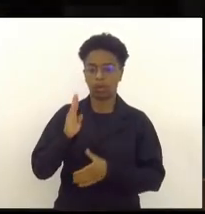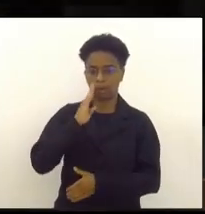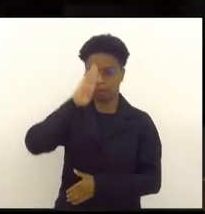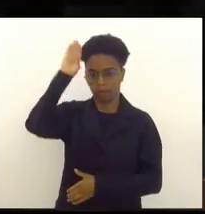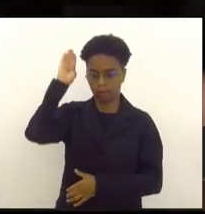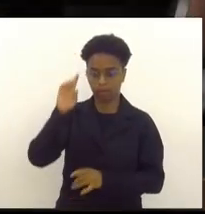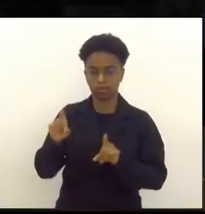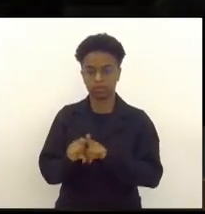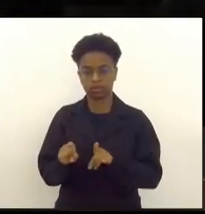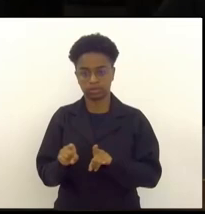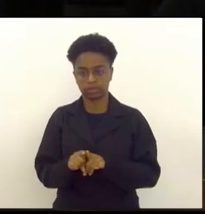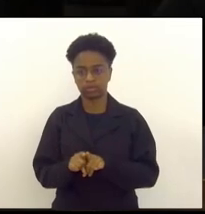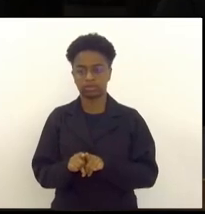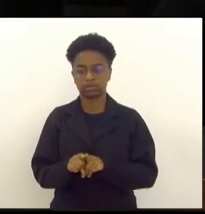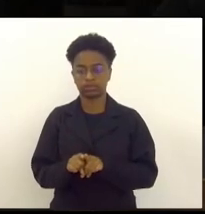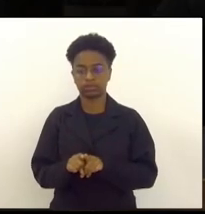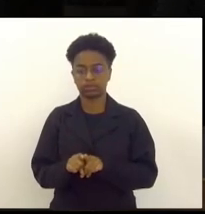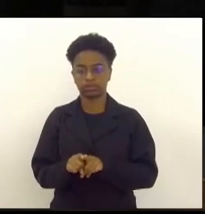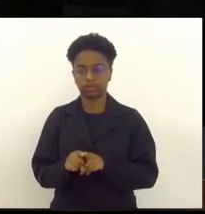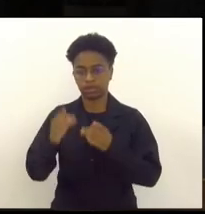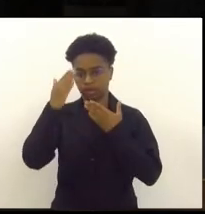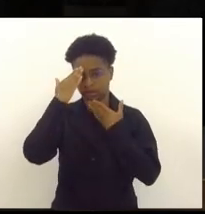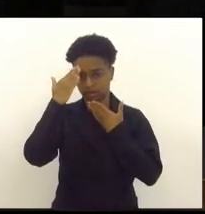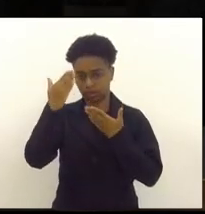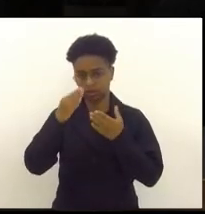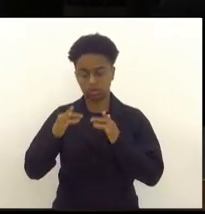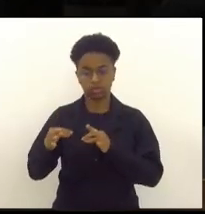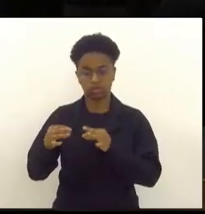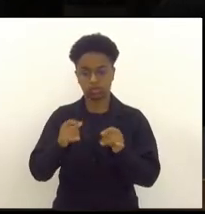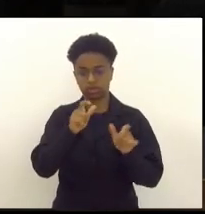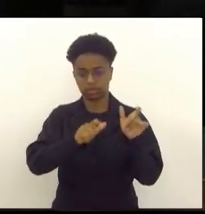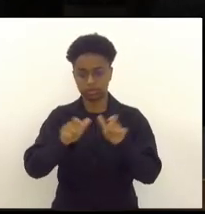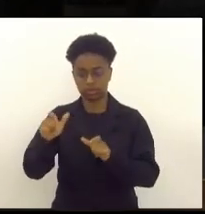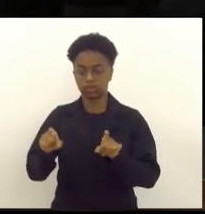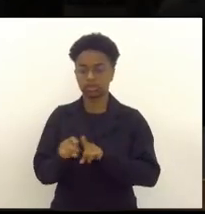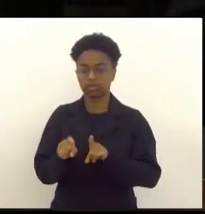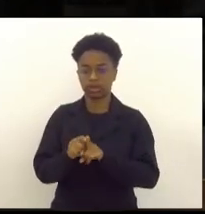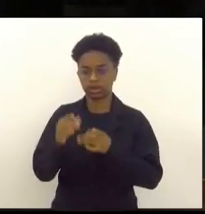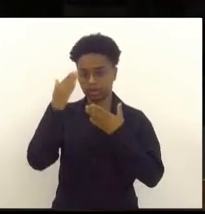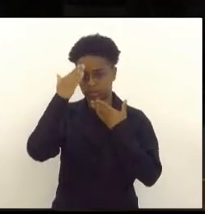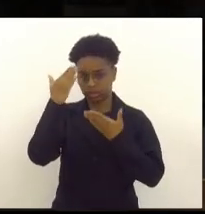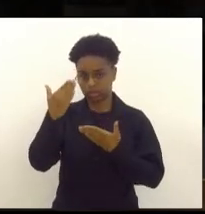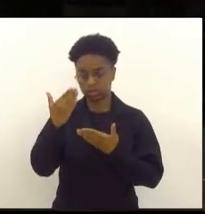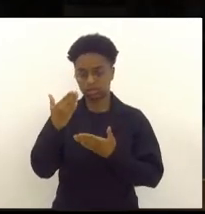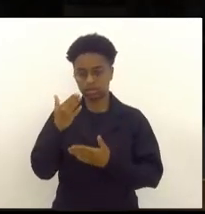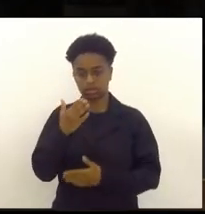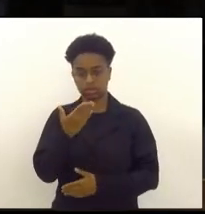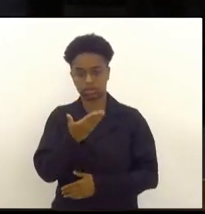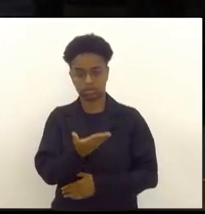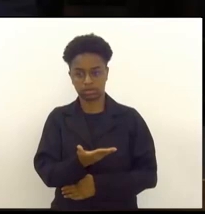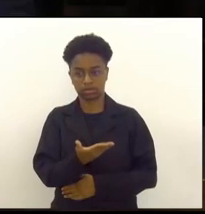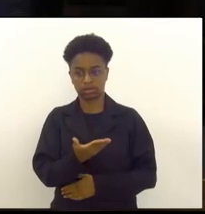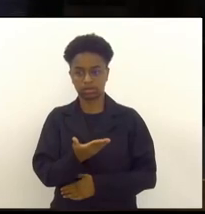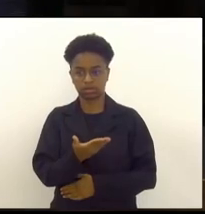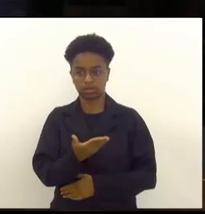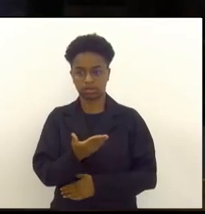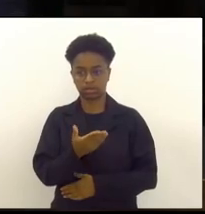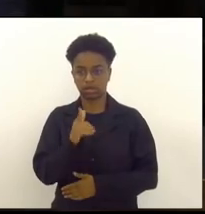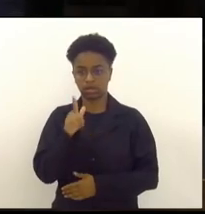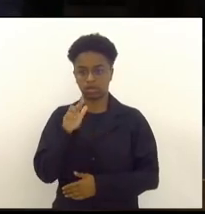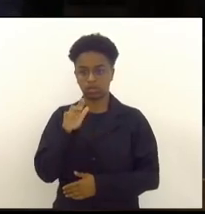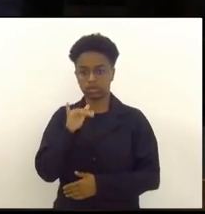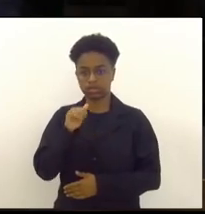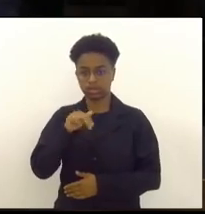E, nessa, agradecendo a todas essas pessoas, agradecer na pessoa de da nossa querida